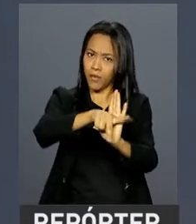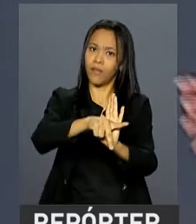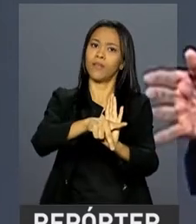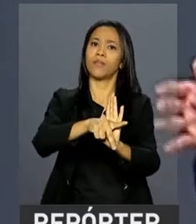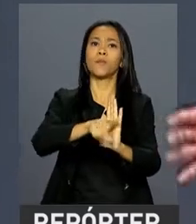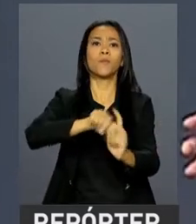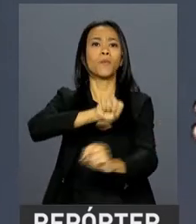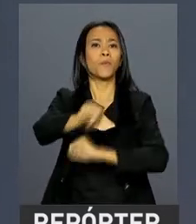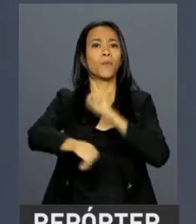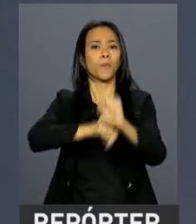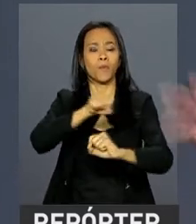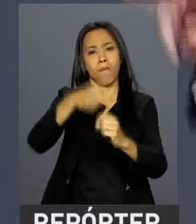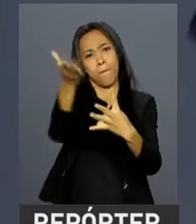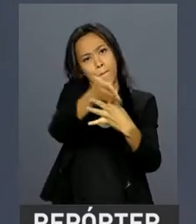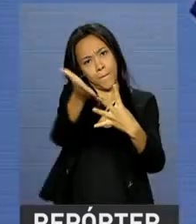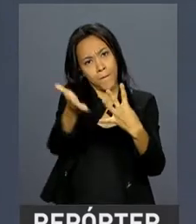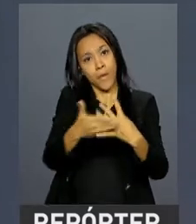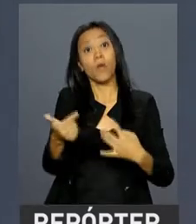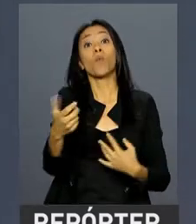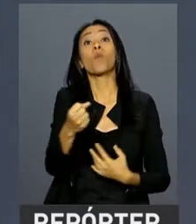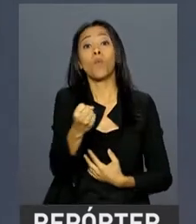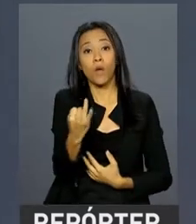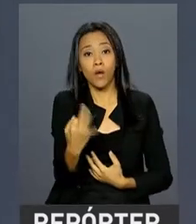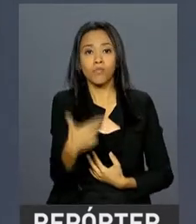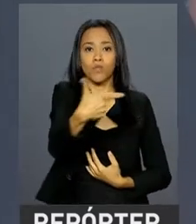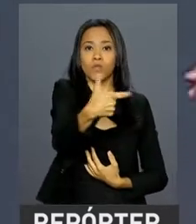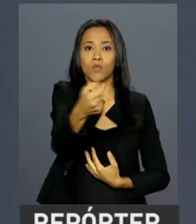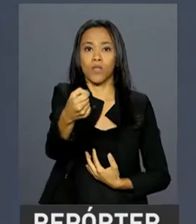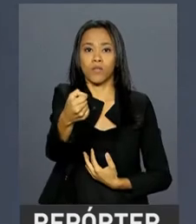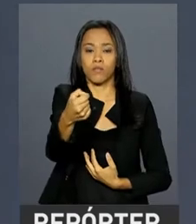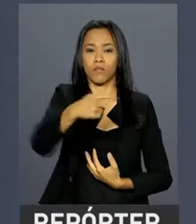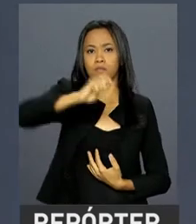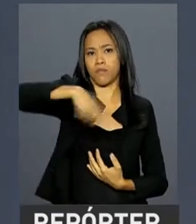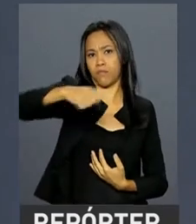com parcelamento em 200 meses